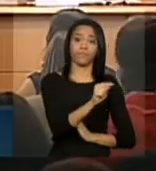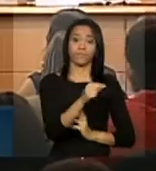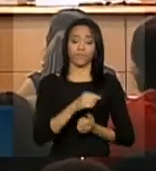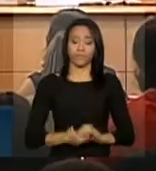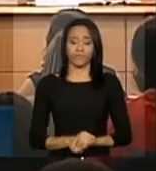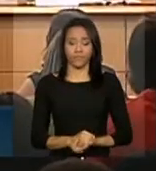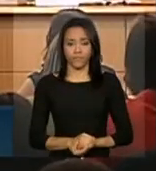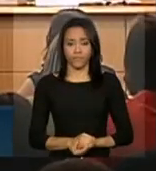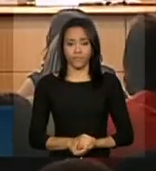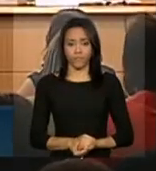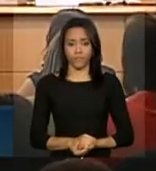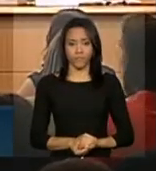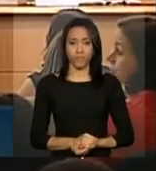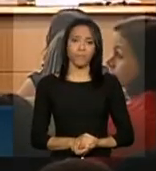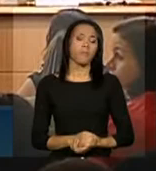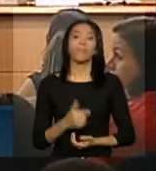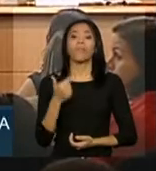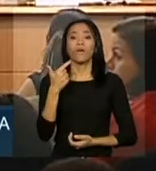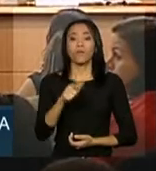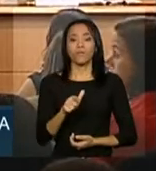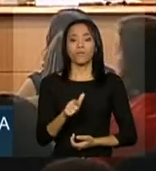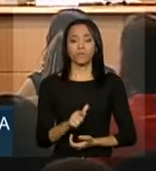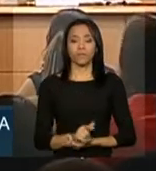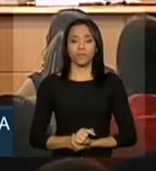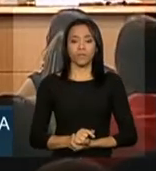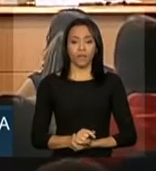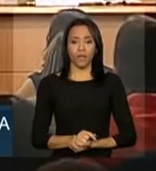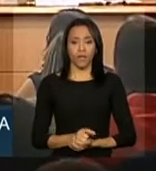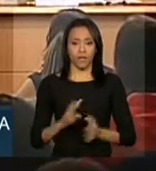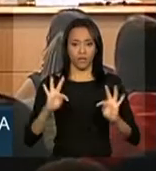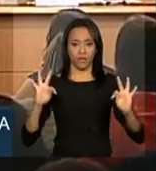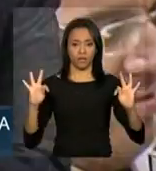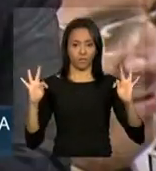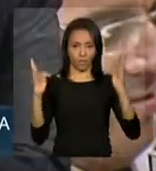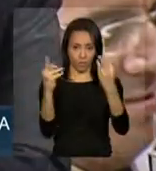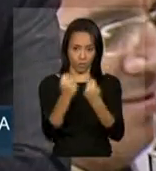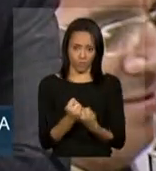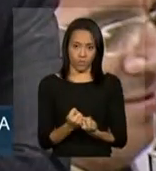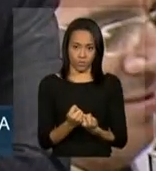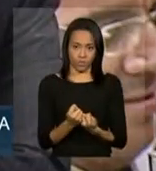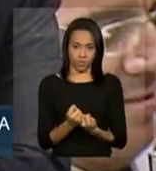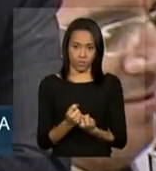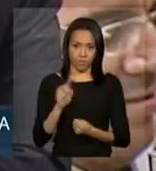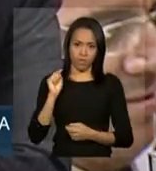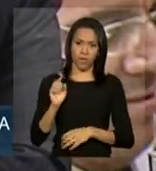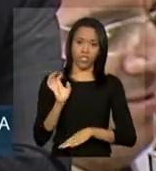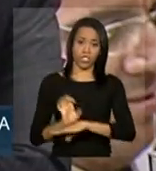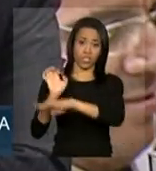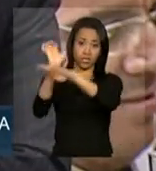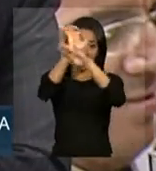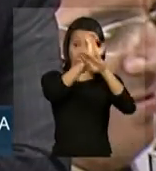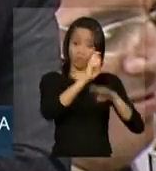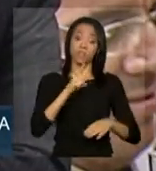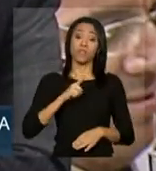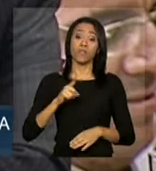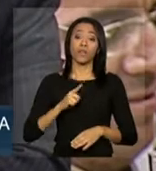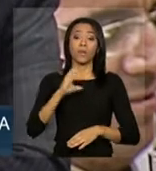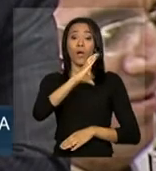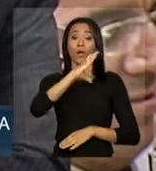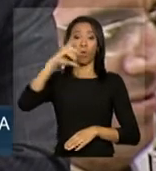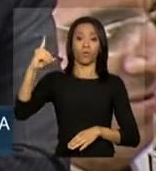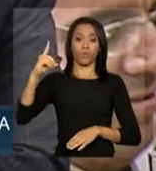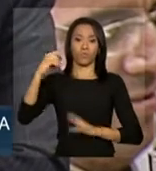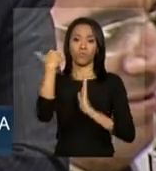saúde a em relação esse ccif nós todos os casos tem uma coordenação Estadual do programa né que